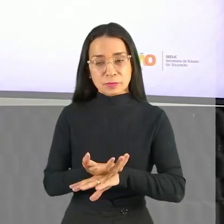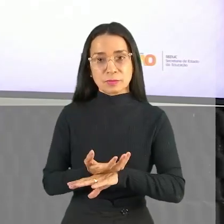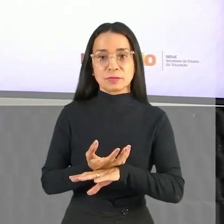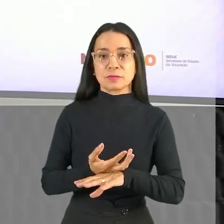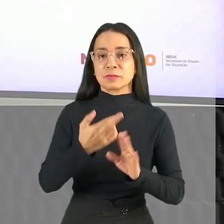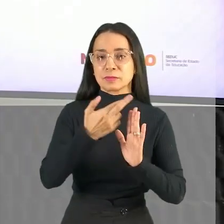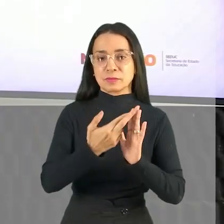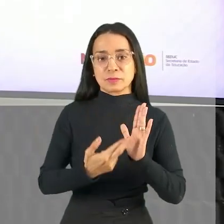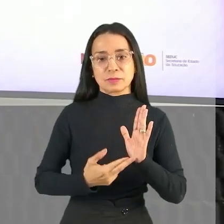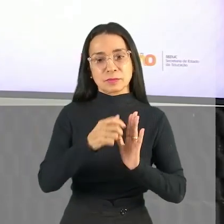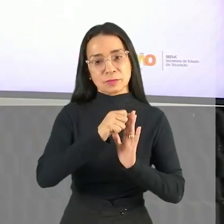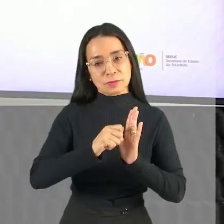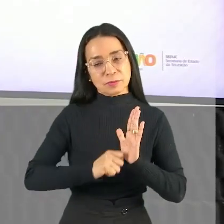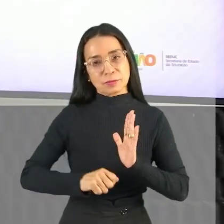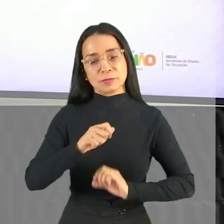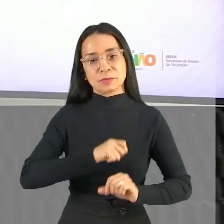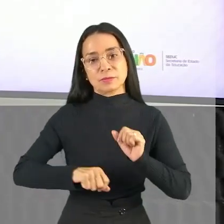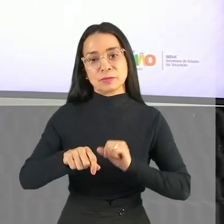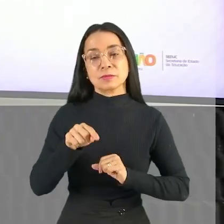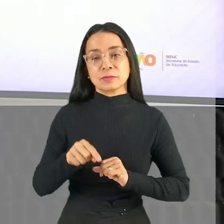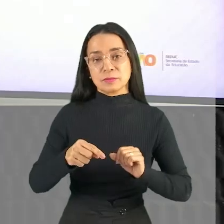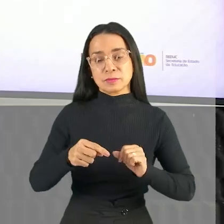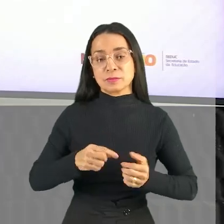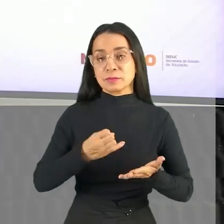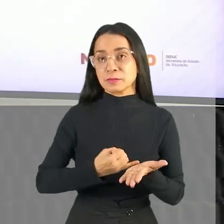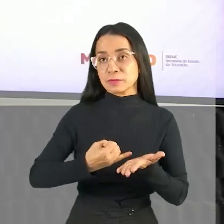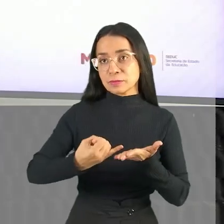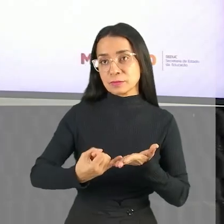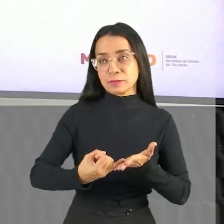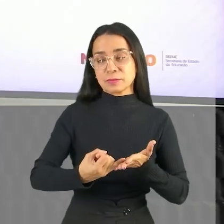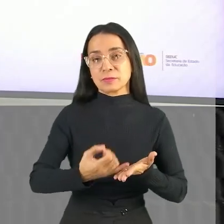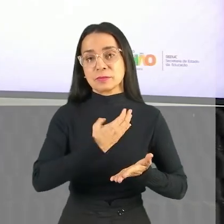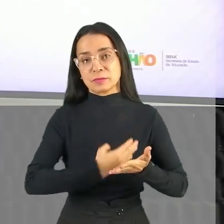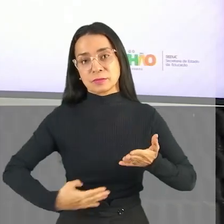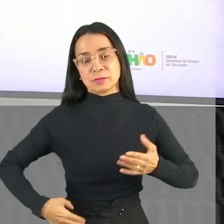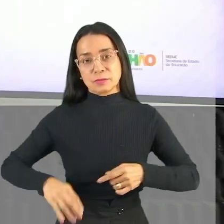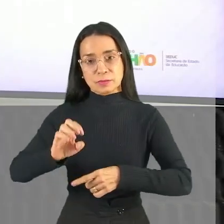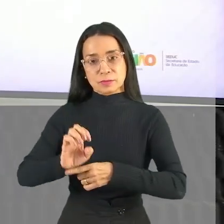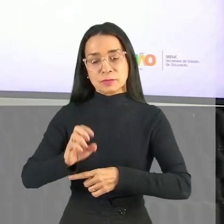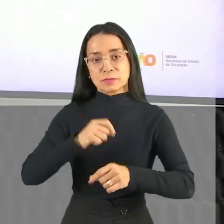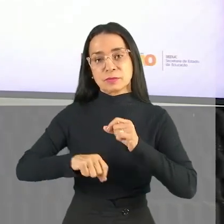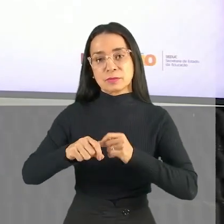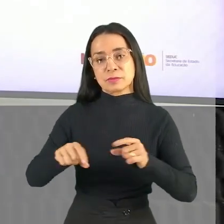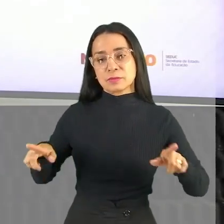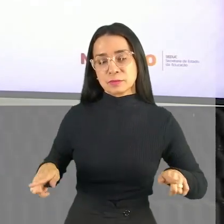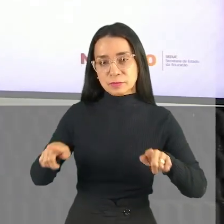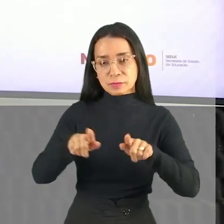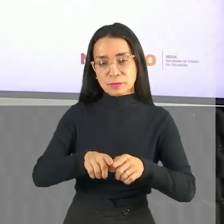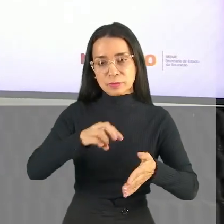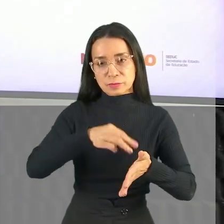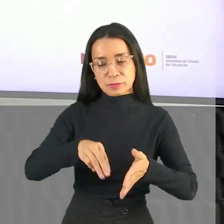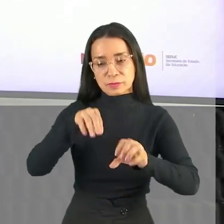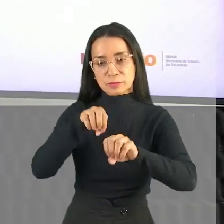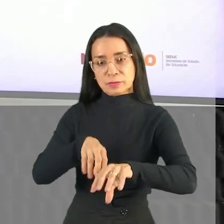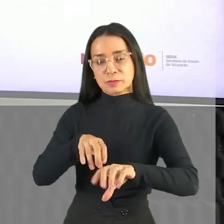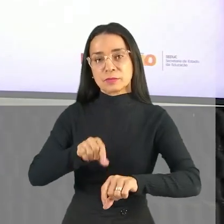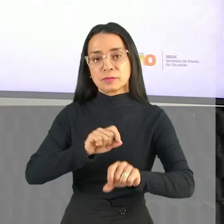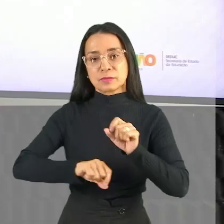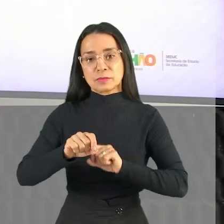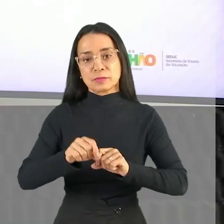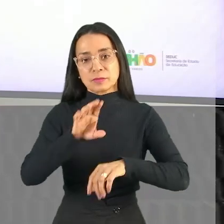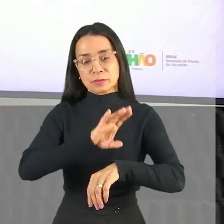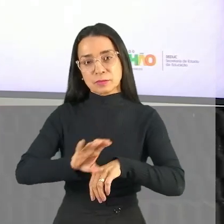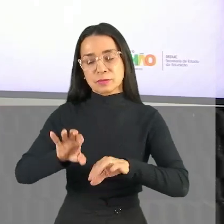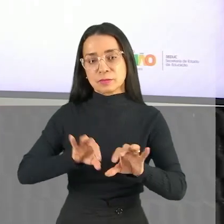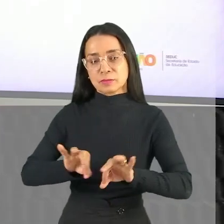redação, e essa é mais uma iniciativa do Governo do Estado, através da Secretaria Estadual de Educação, o